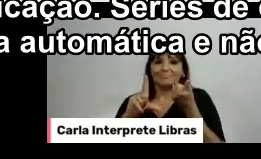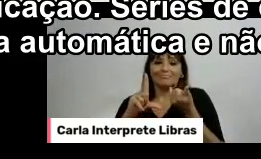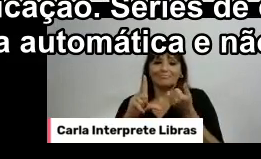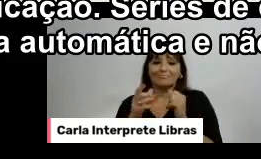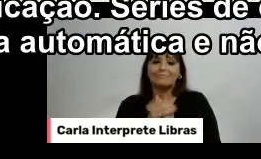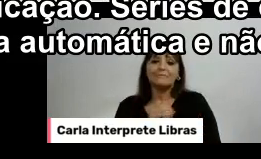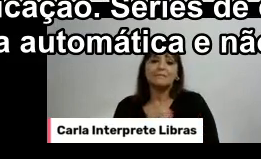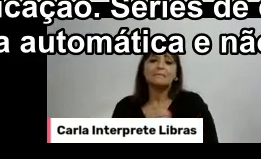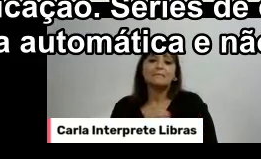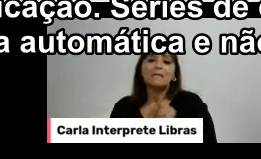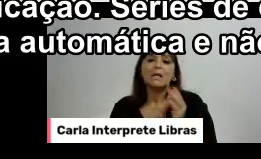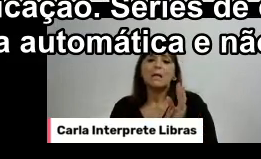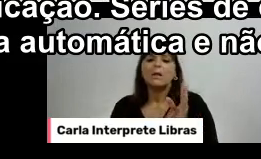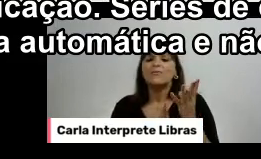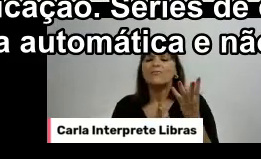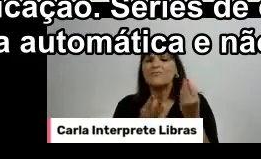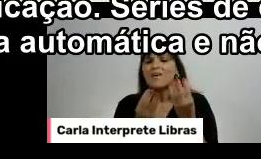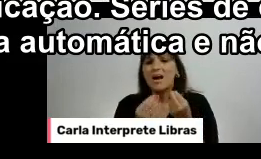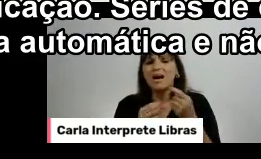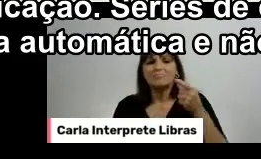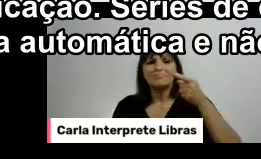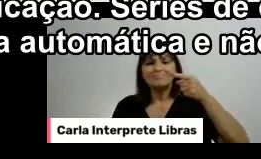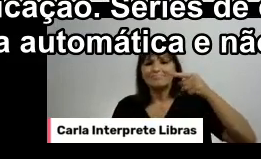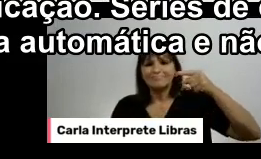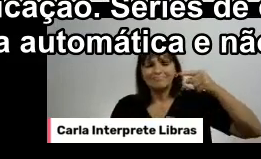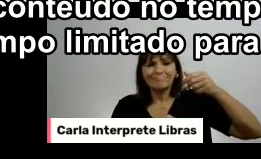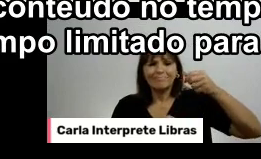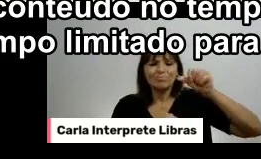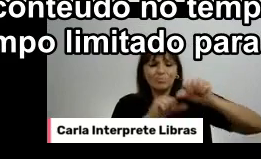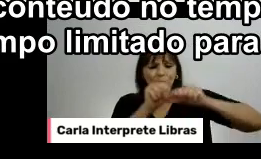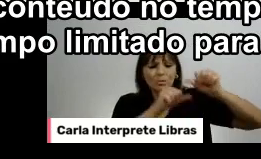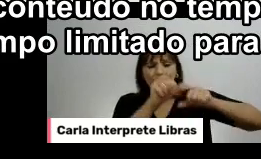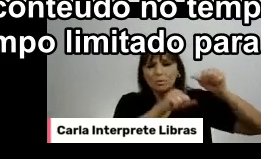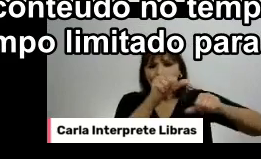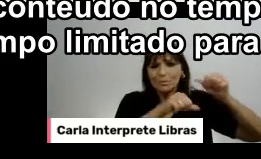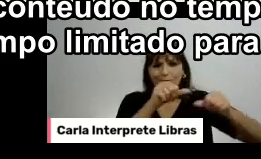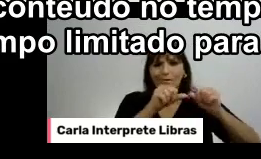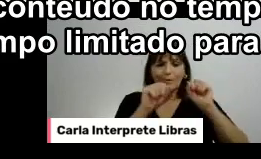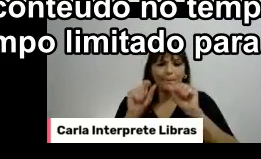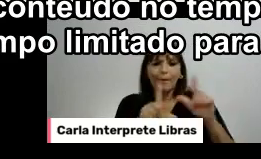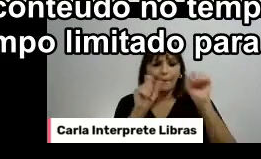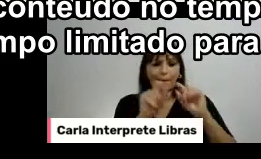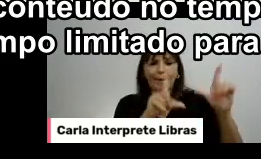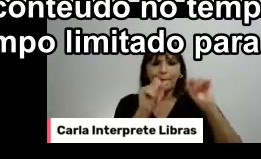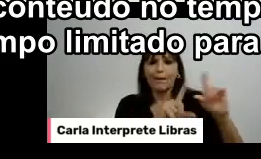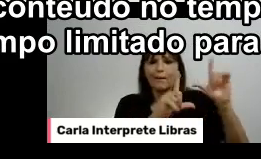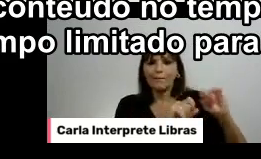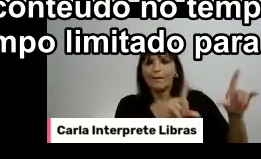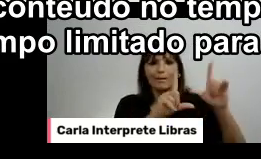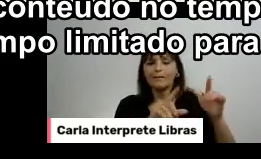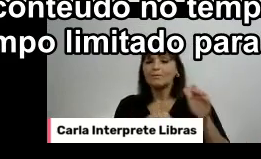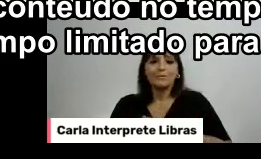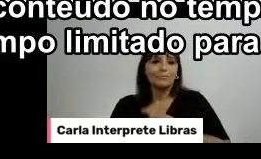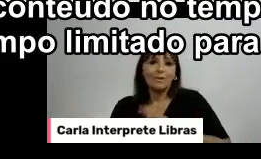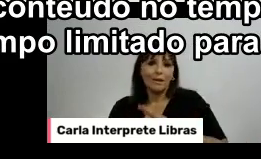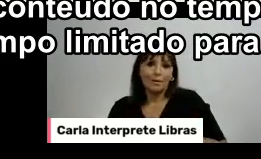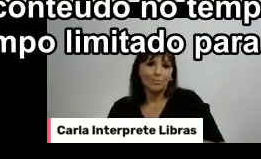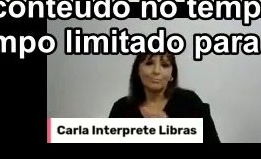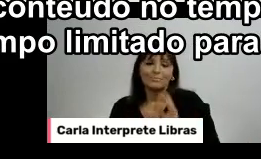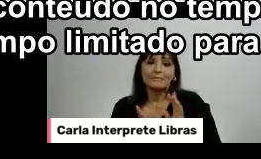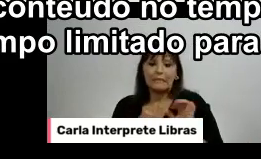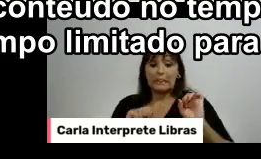conteúdo que alteram de forma automática e não permitem que a pessoa leia o conteúdo no tempo dela, telas que possuem um tempo